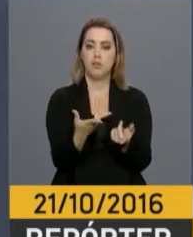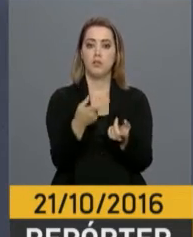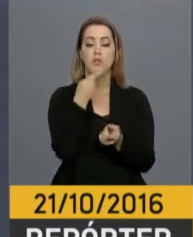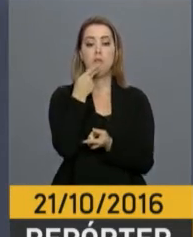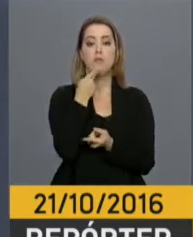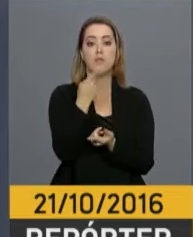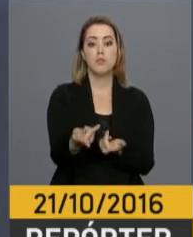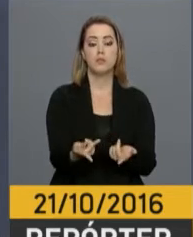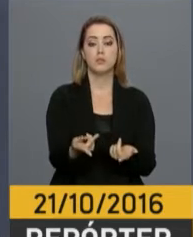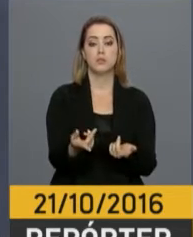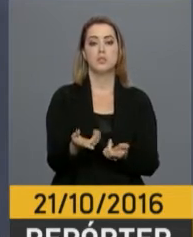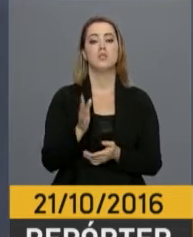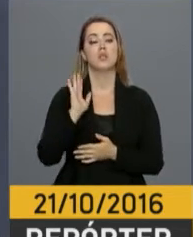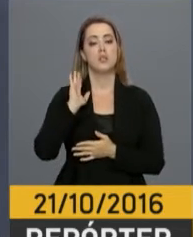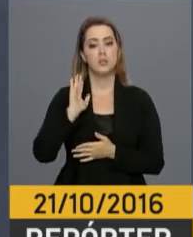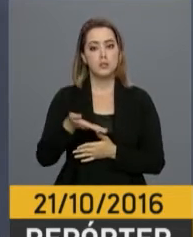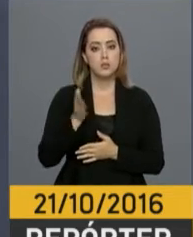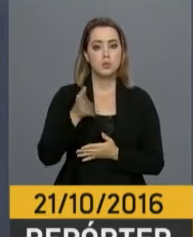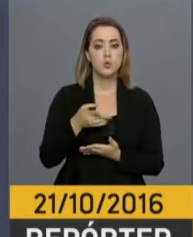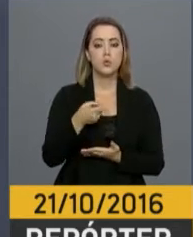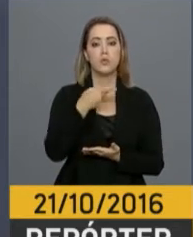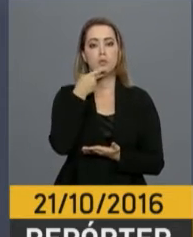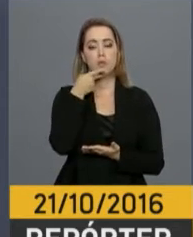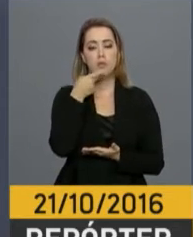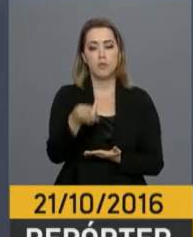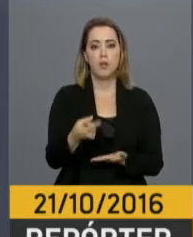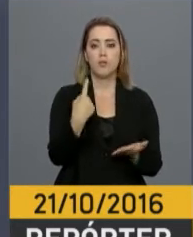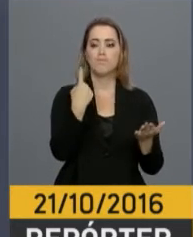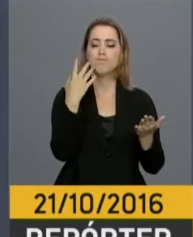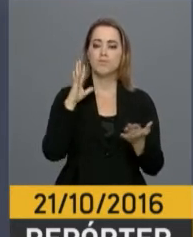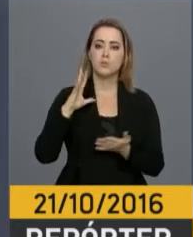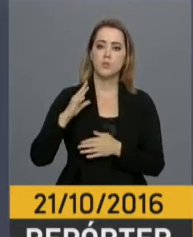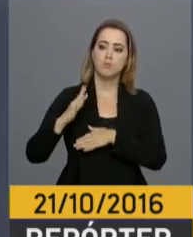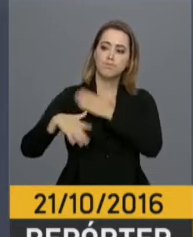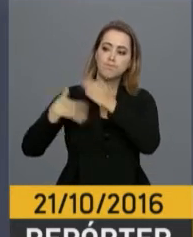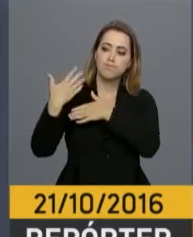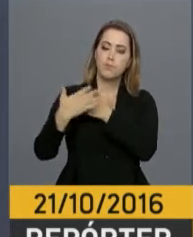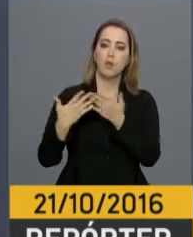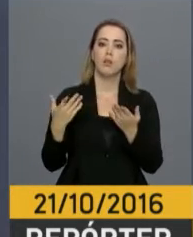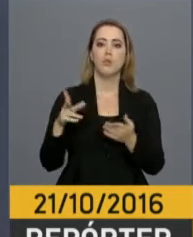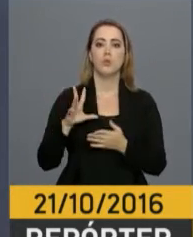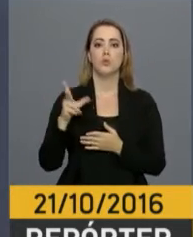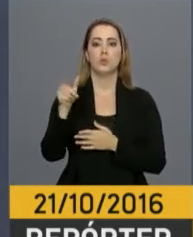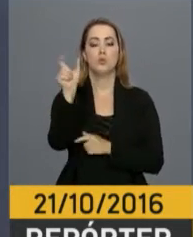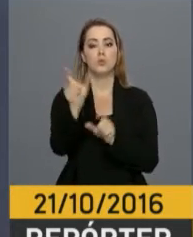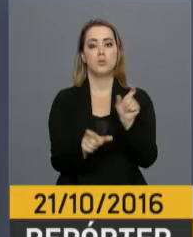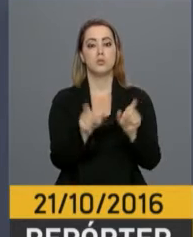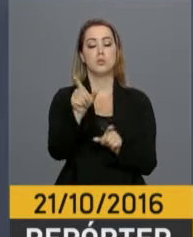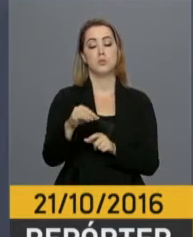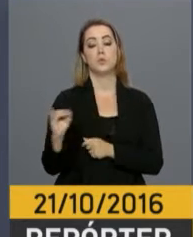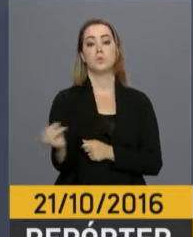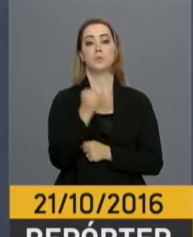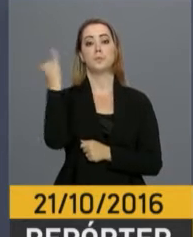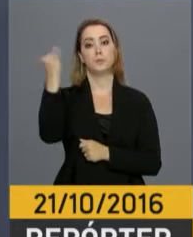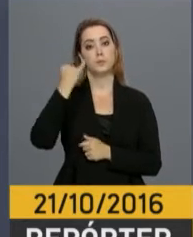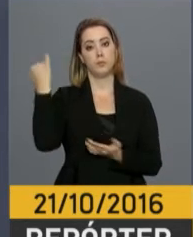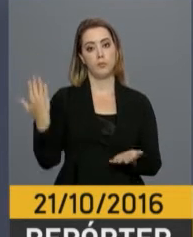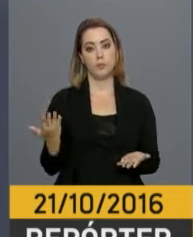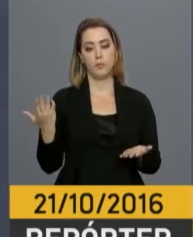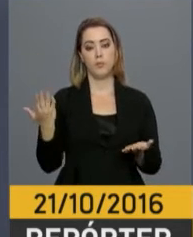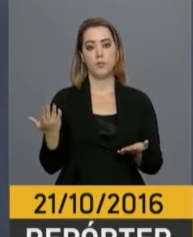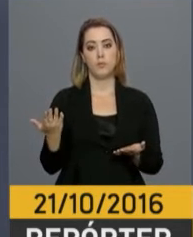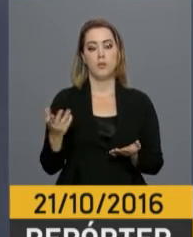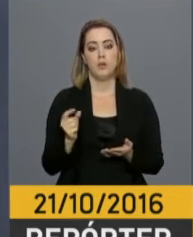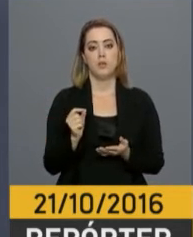dizer, como já foi aqui ressaltado por todos que me antecederam, da grande importância